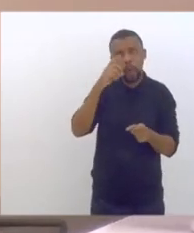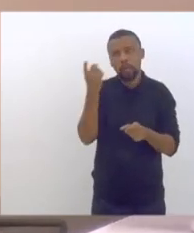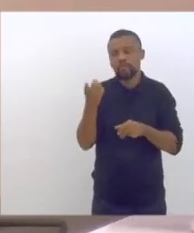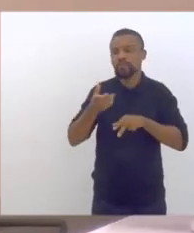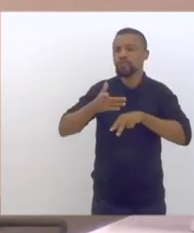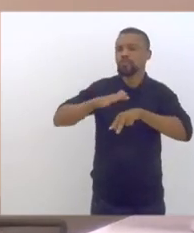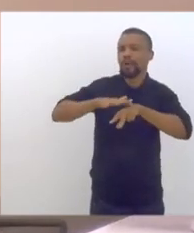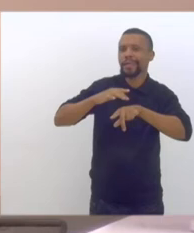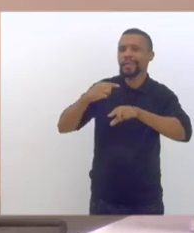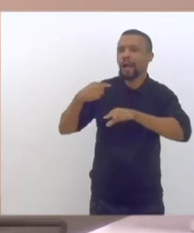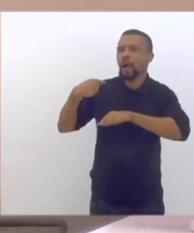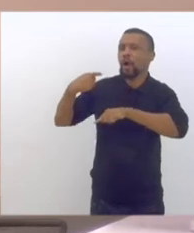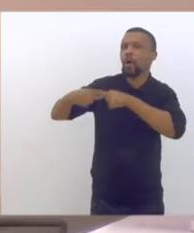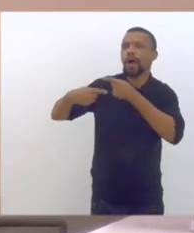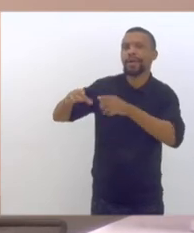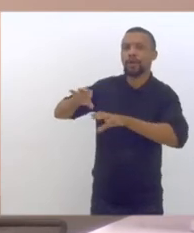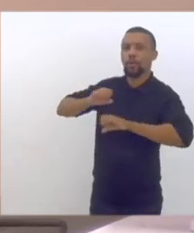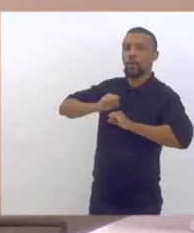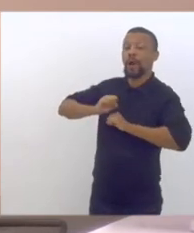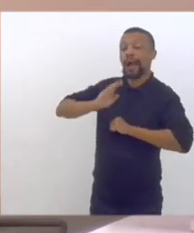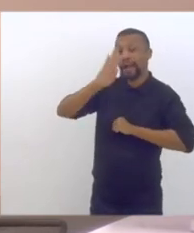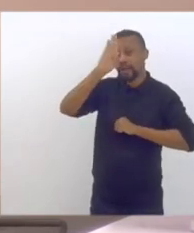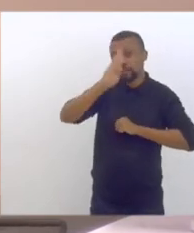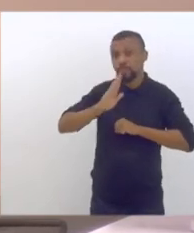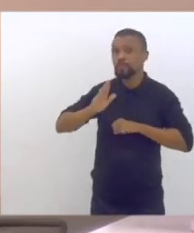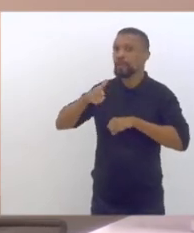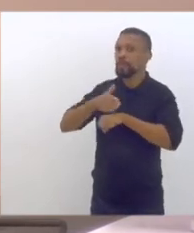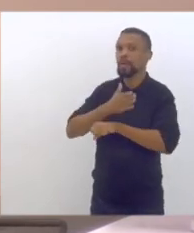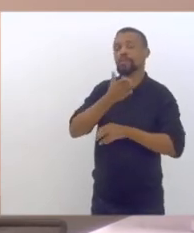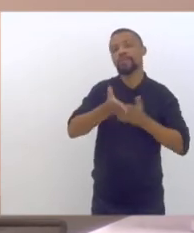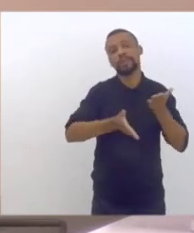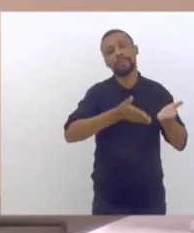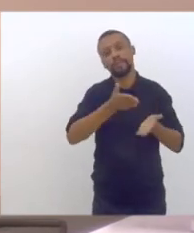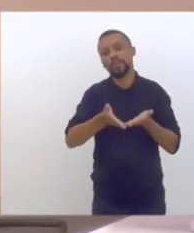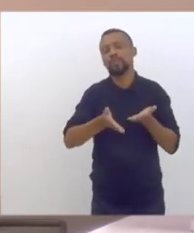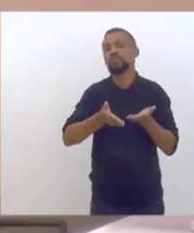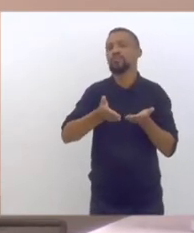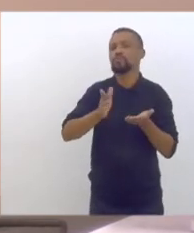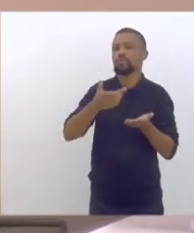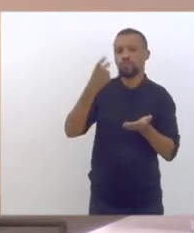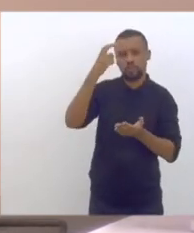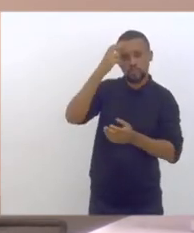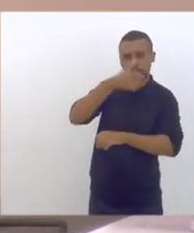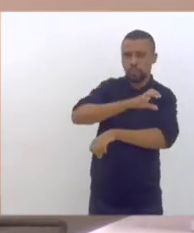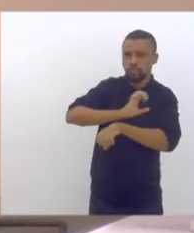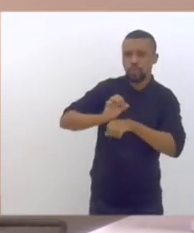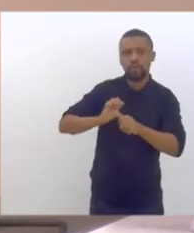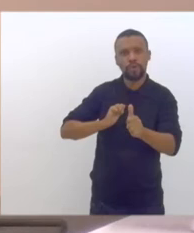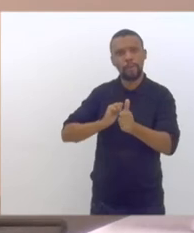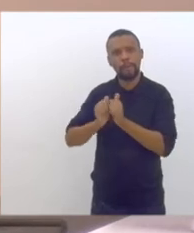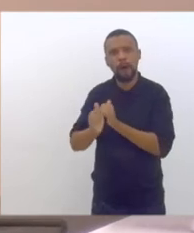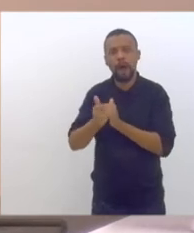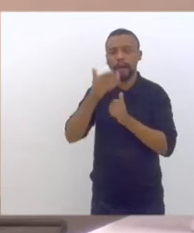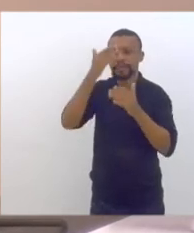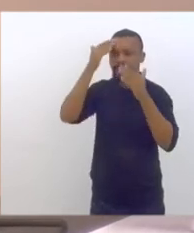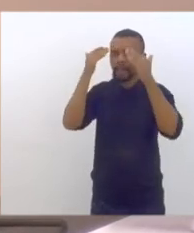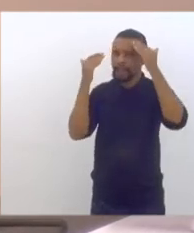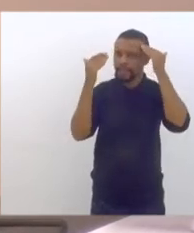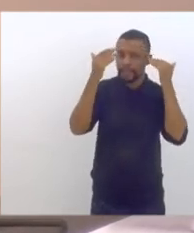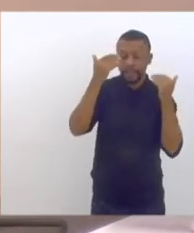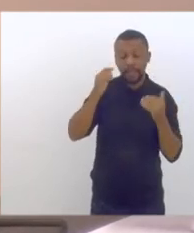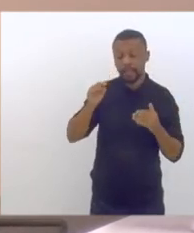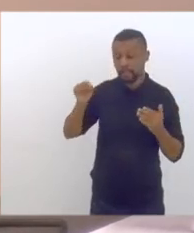crônica agora a gratuidade de acesso cerveja cultura esporte e lazer é só acidente e esse diz